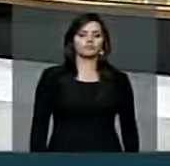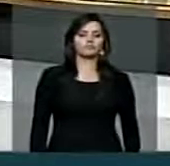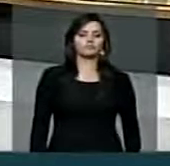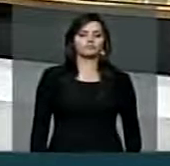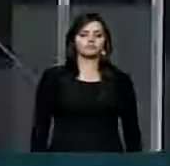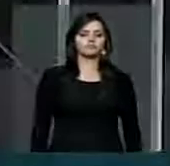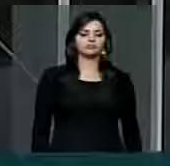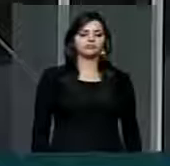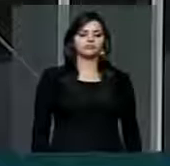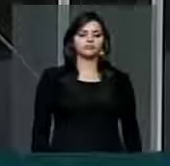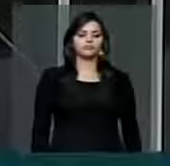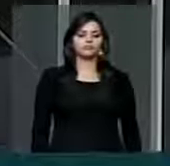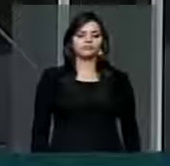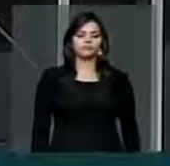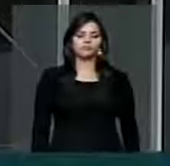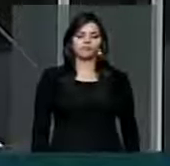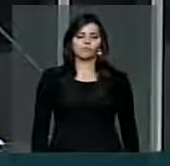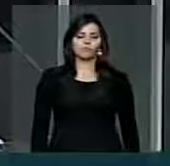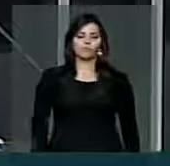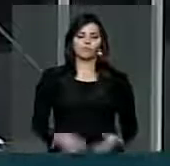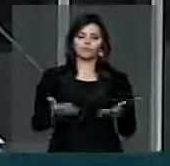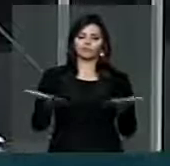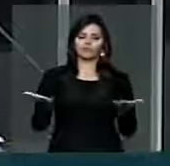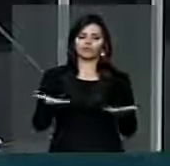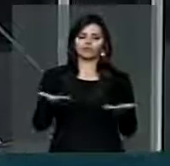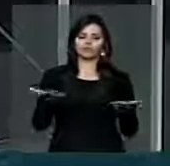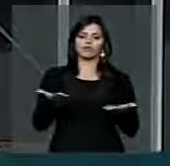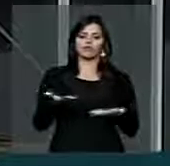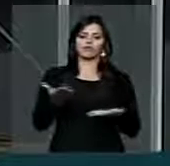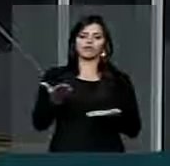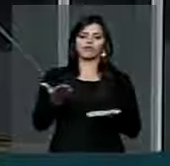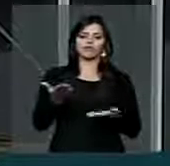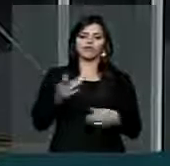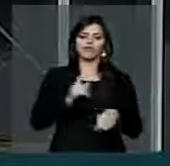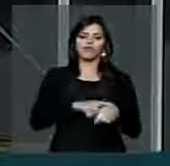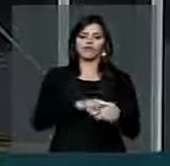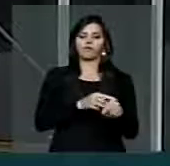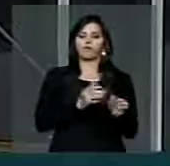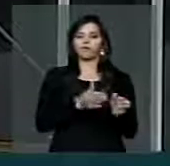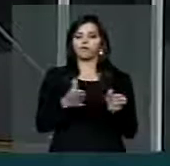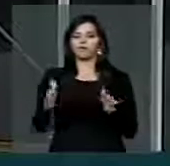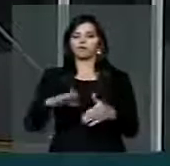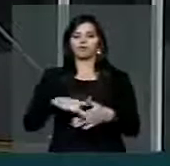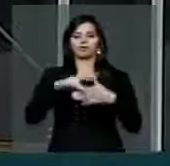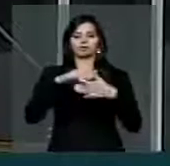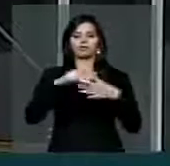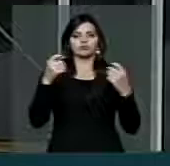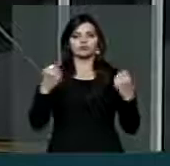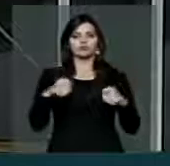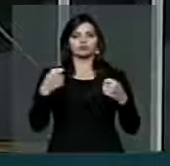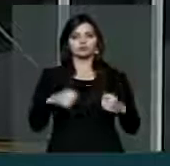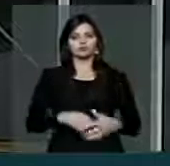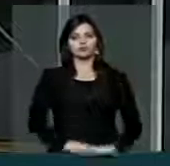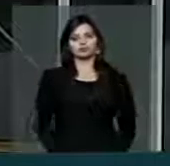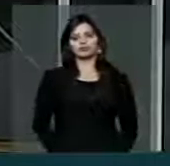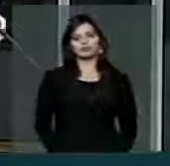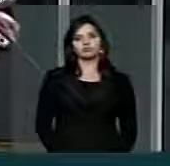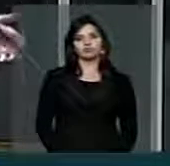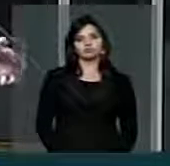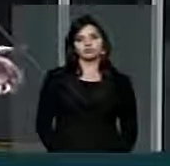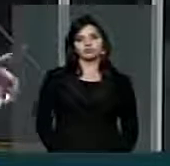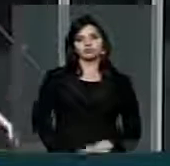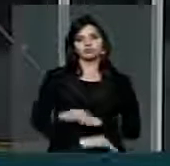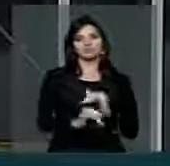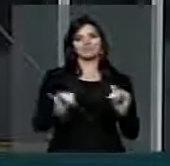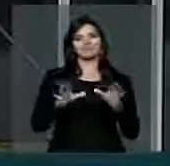ocupando neste momento o tempo da liderança, eu não posso deixar de, em